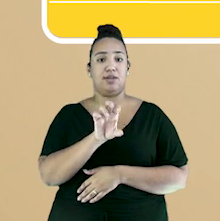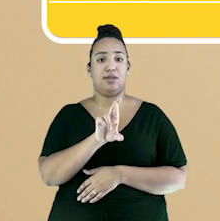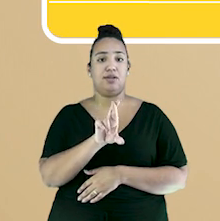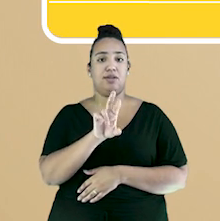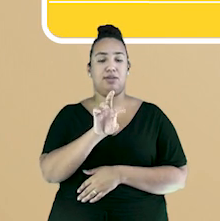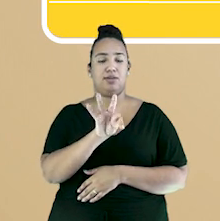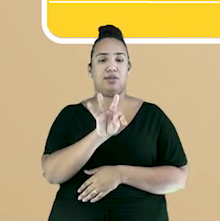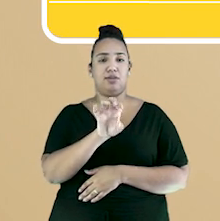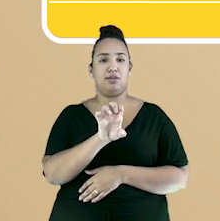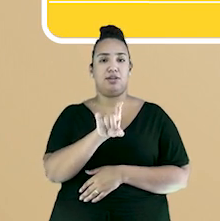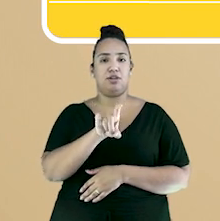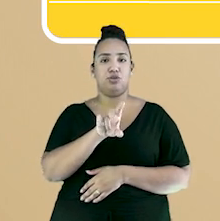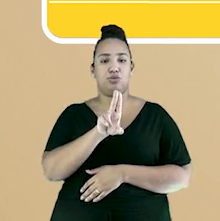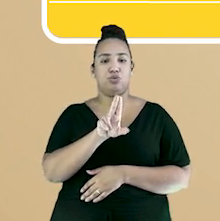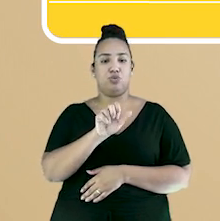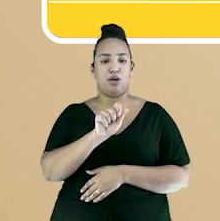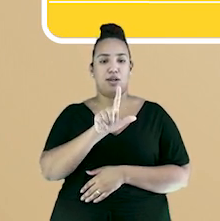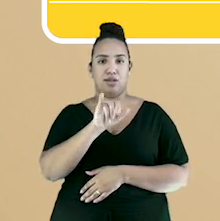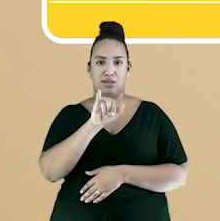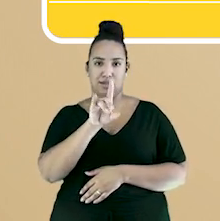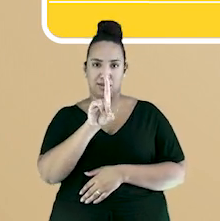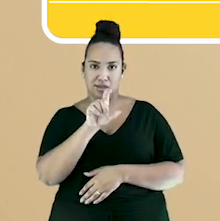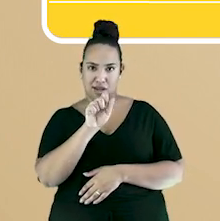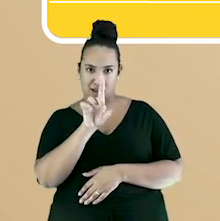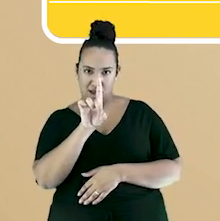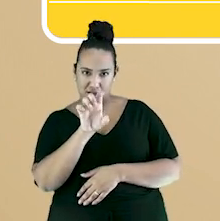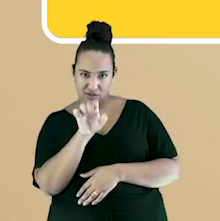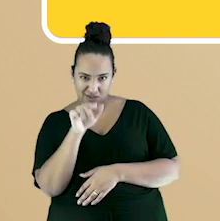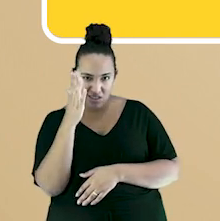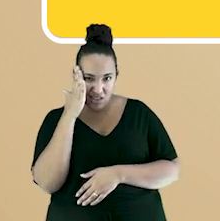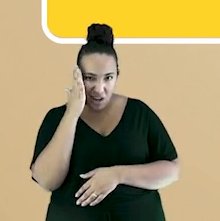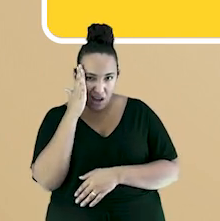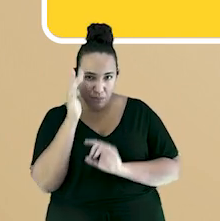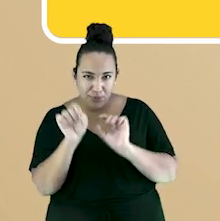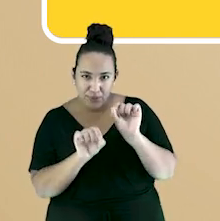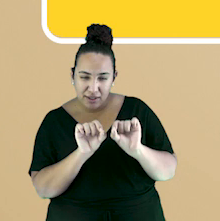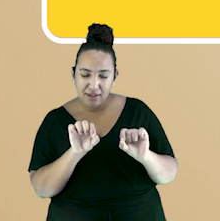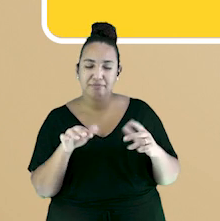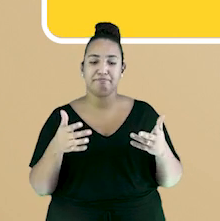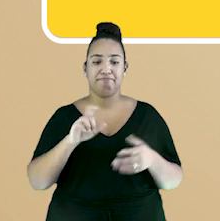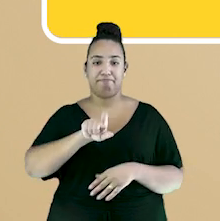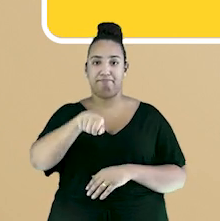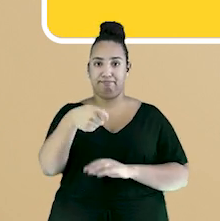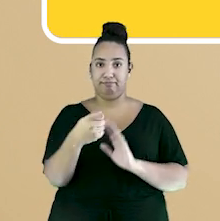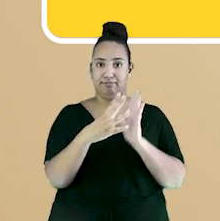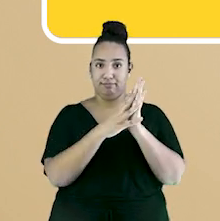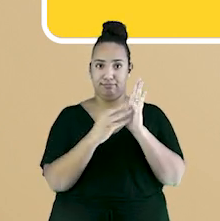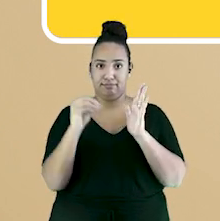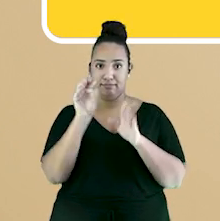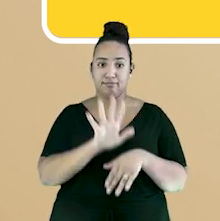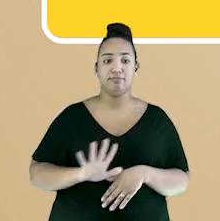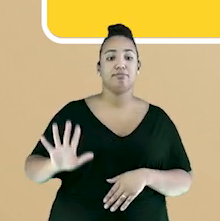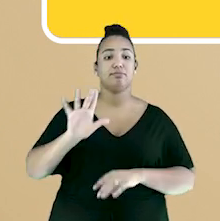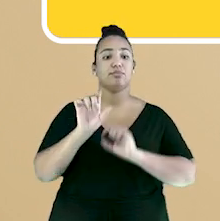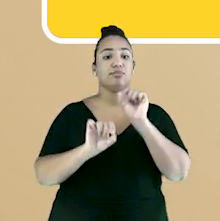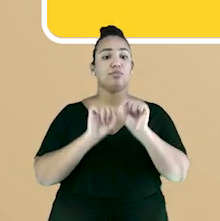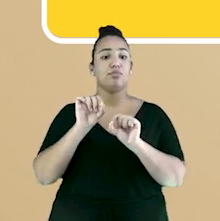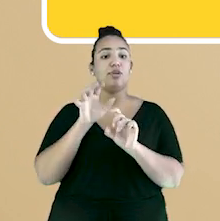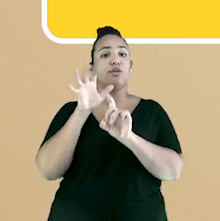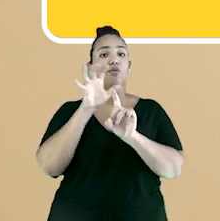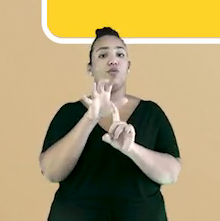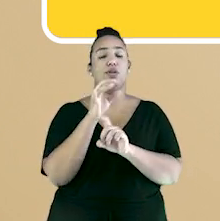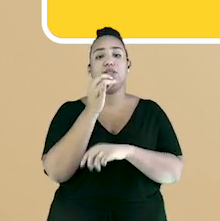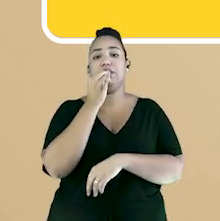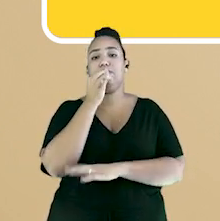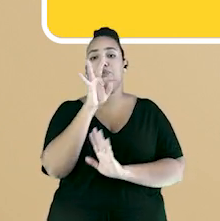chamada intertextualidade. Já ouviu falar desse termo? A intertextualidade é o nome que damos à influência